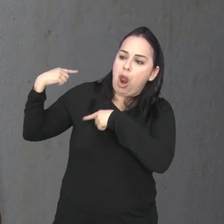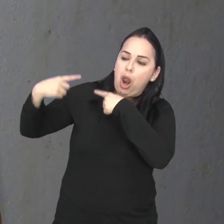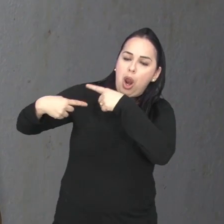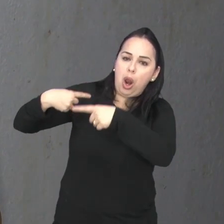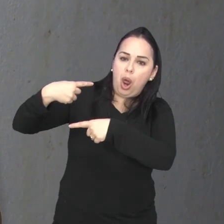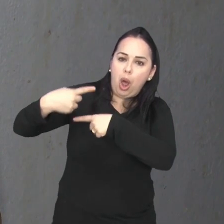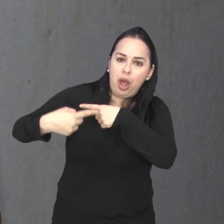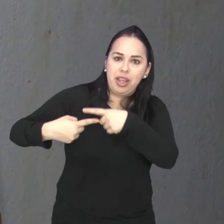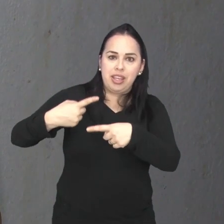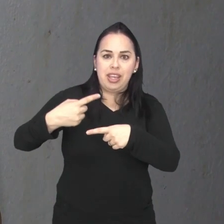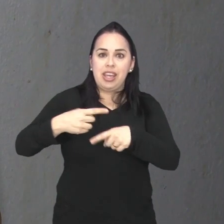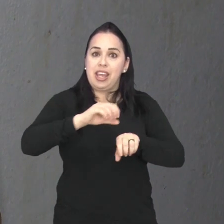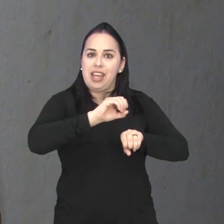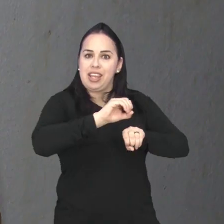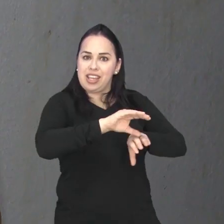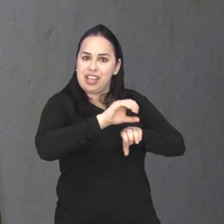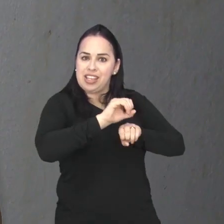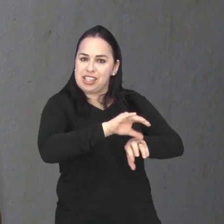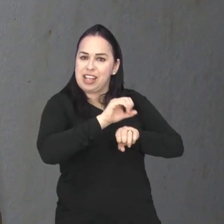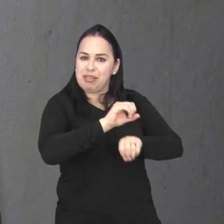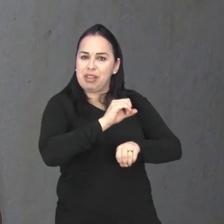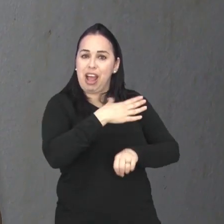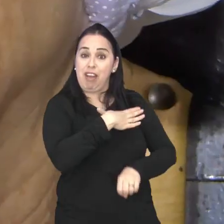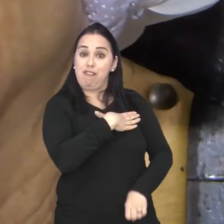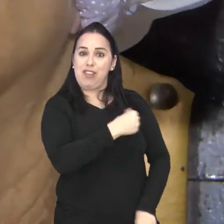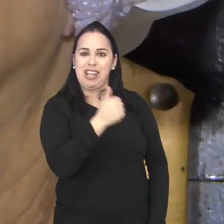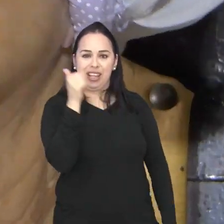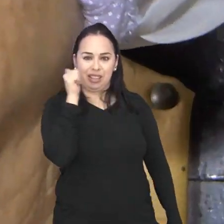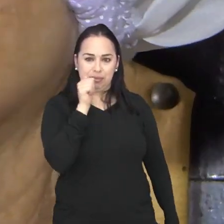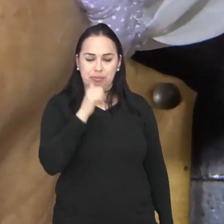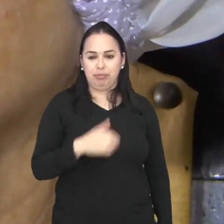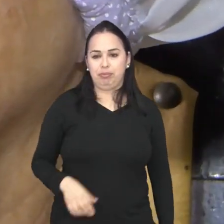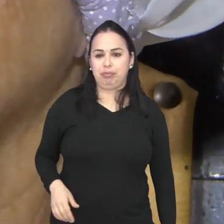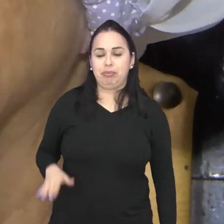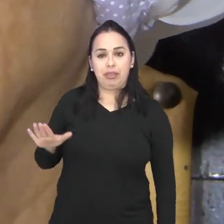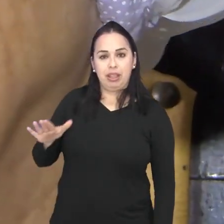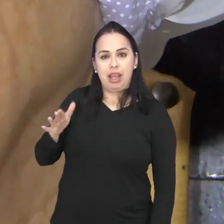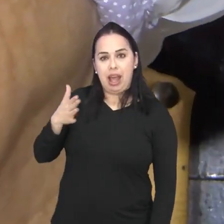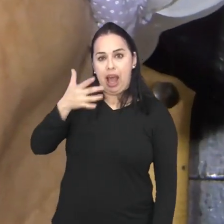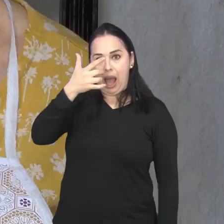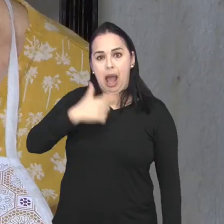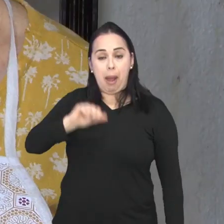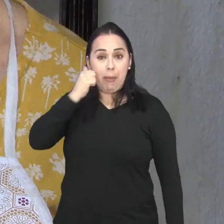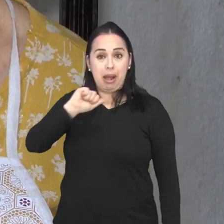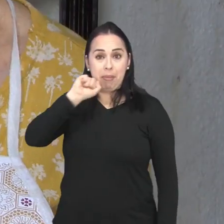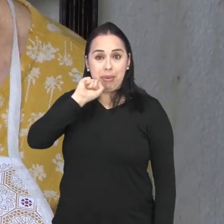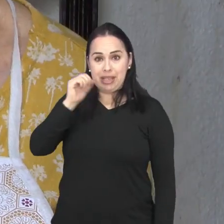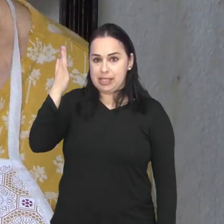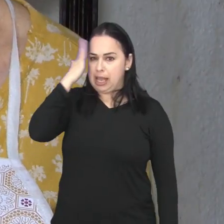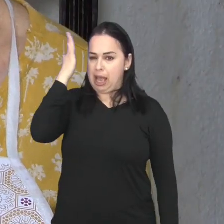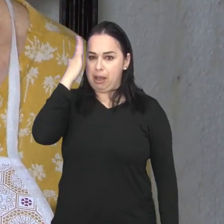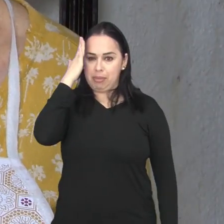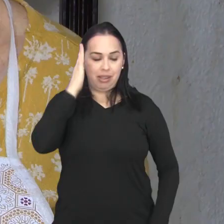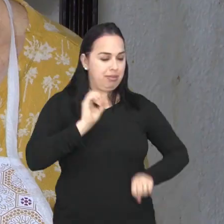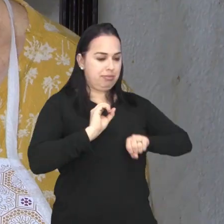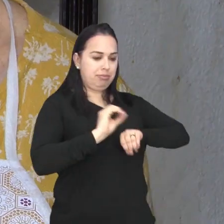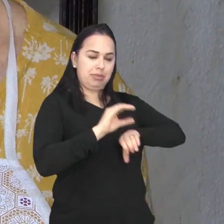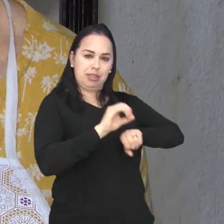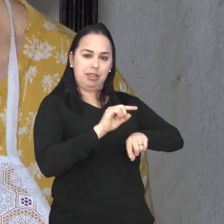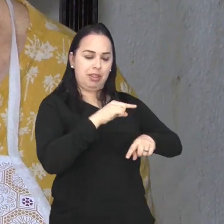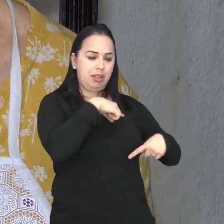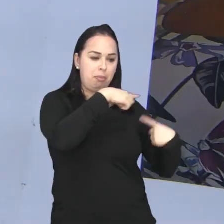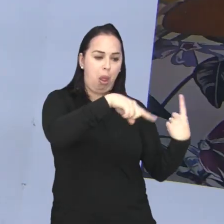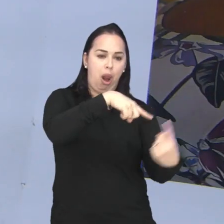com a mãe e garante que a família vai manter a tradição. A receita já foi ensinada às filhas. Tudo que a mãe sabe, ela quer passar